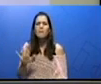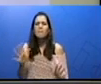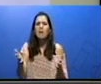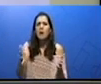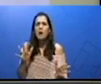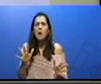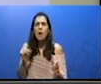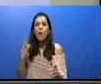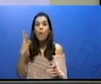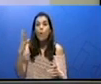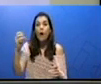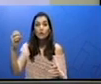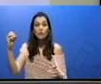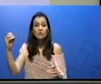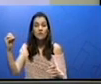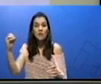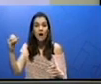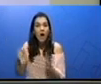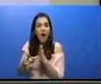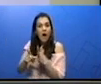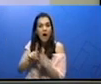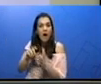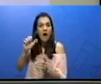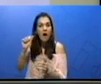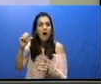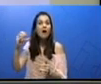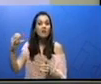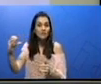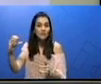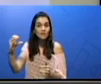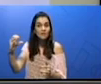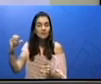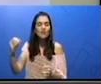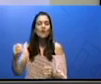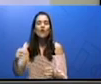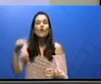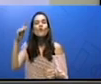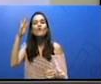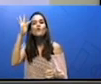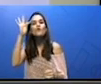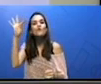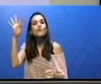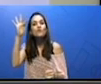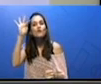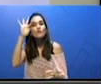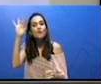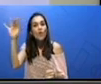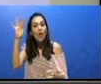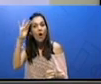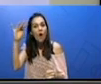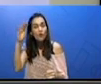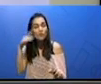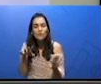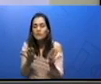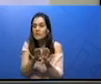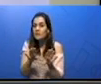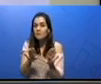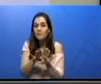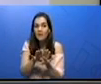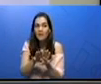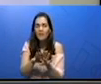400 anos antes de Cristo, os filósofos gregos, Leucipo e Demócrito,